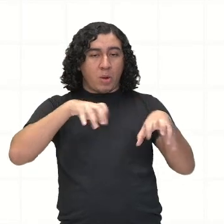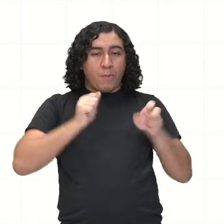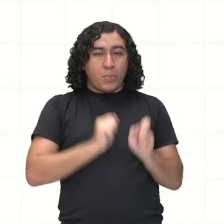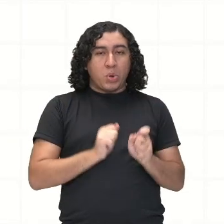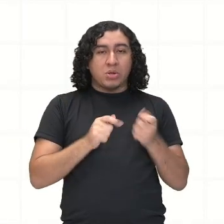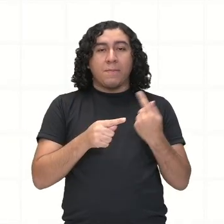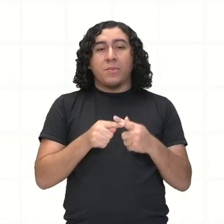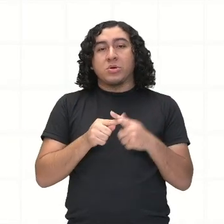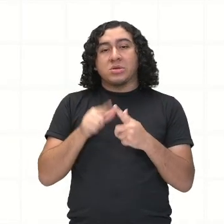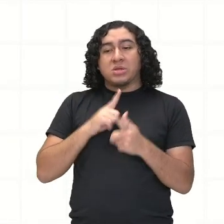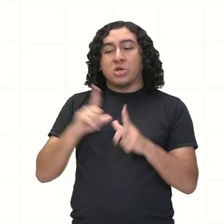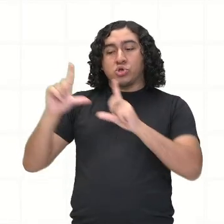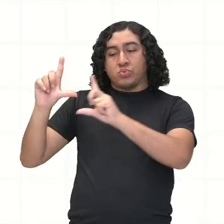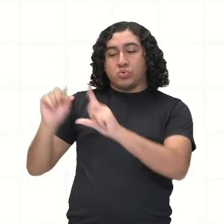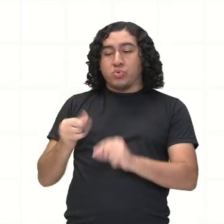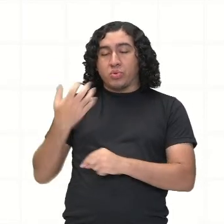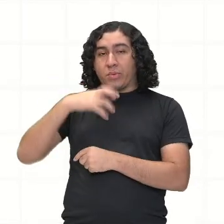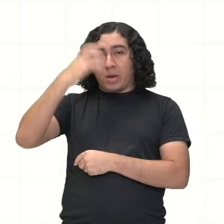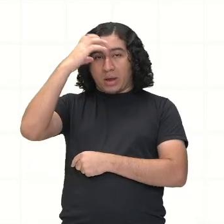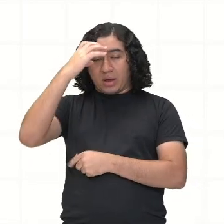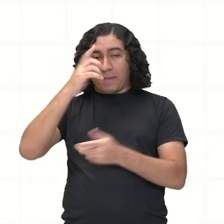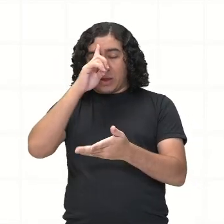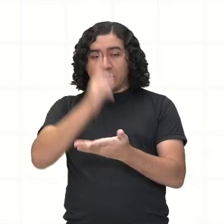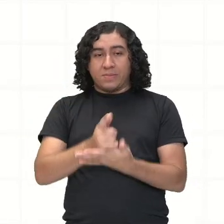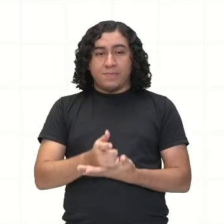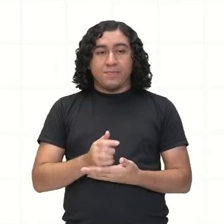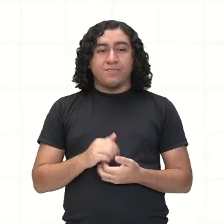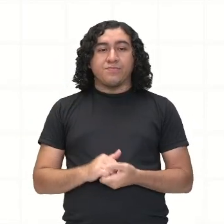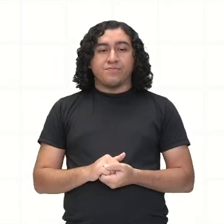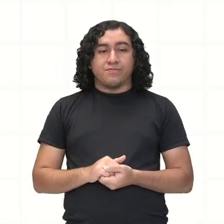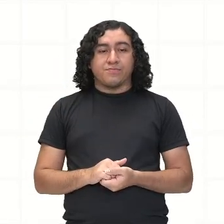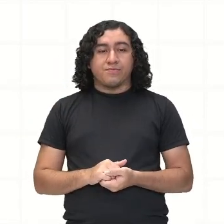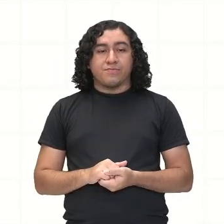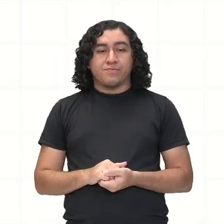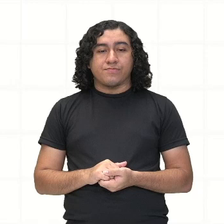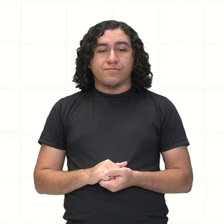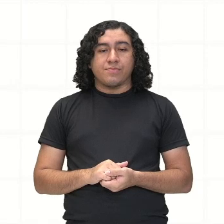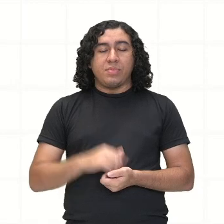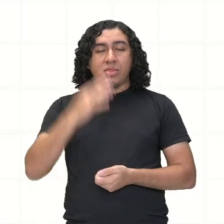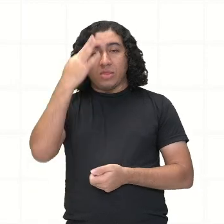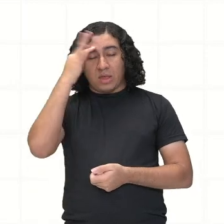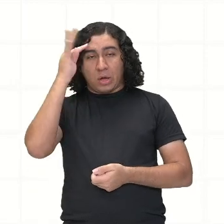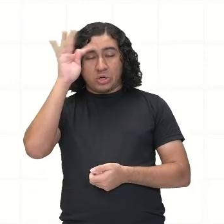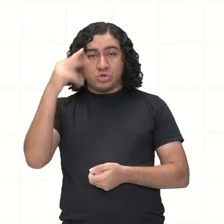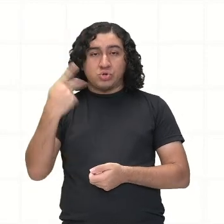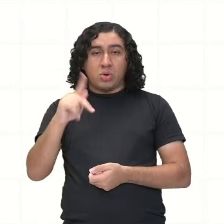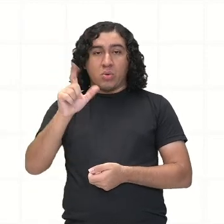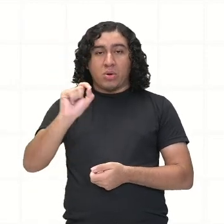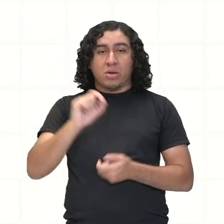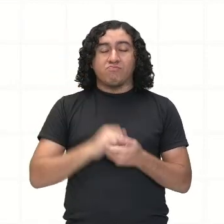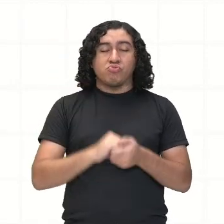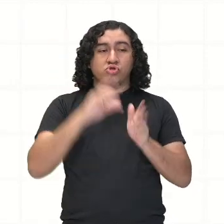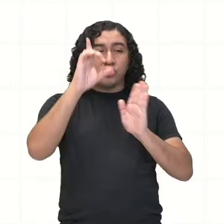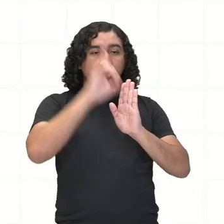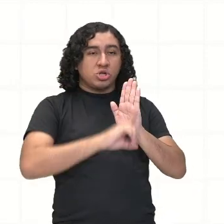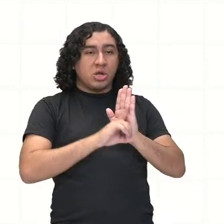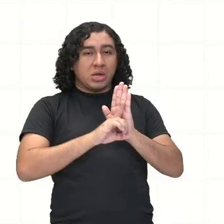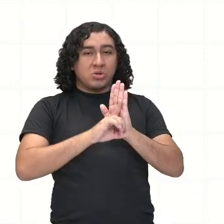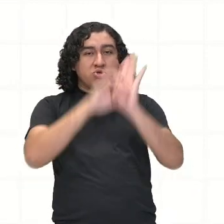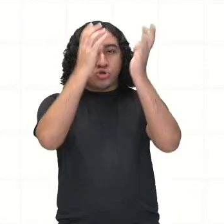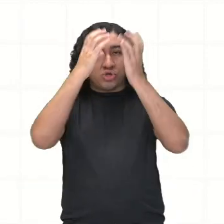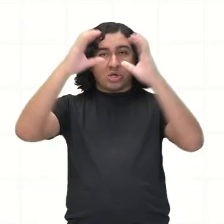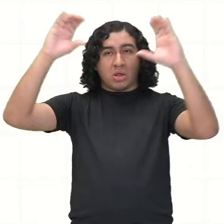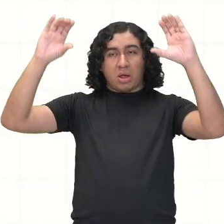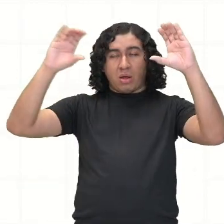diminuir o poder do rei. E a teoria dele vai se basear no direito divino dos reis. O que isso quer